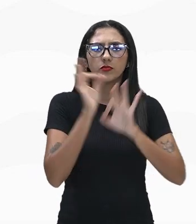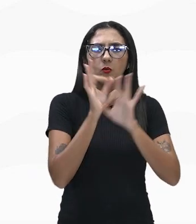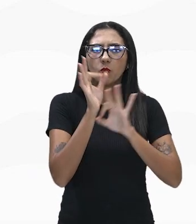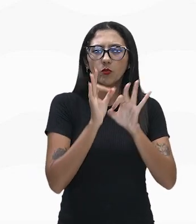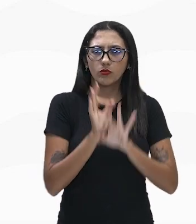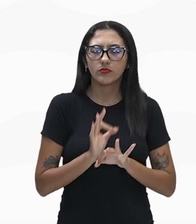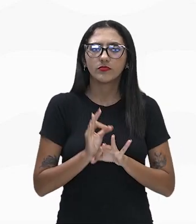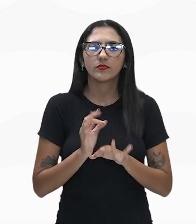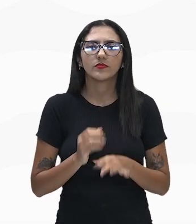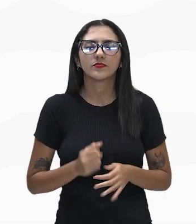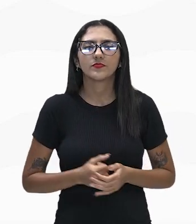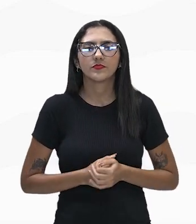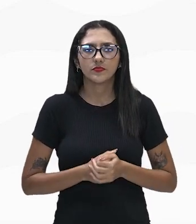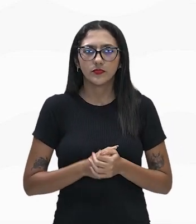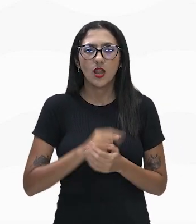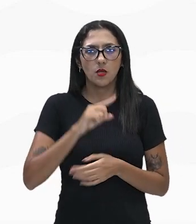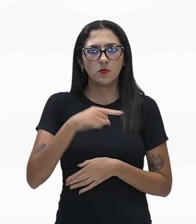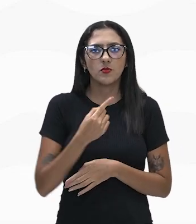cálculos, R$